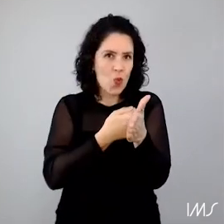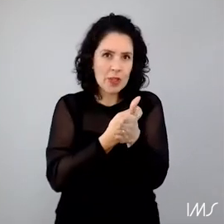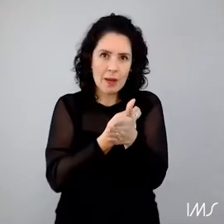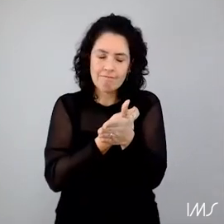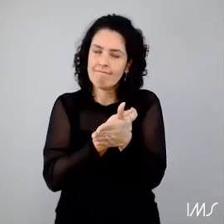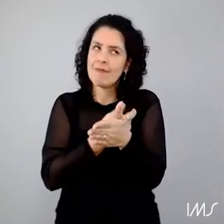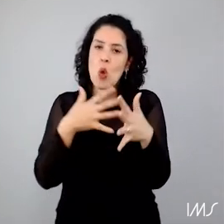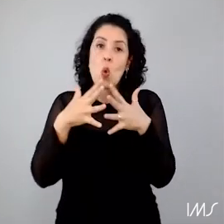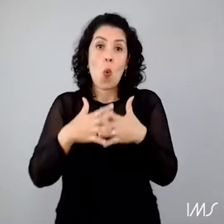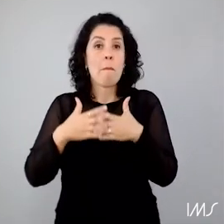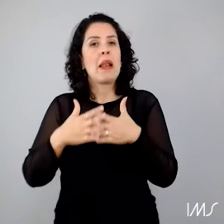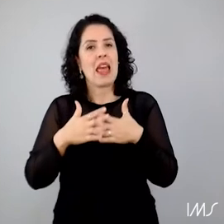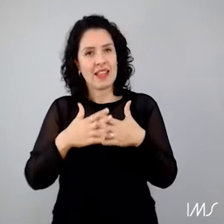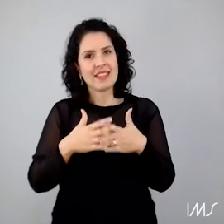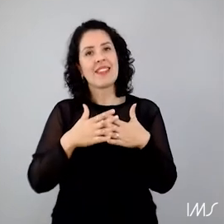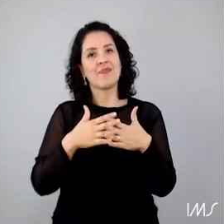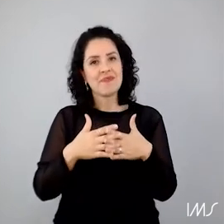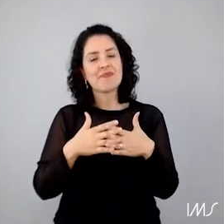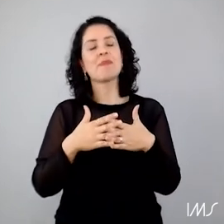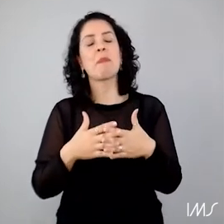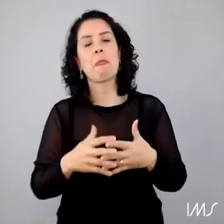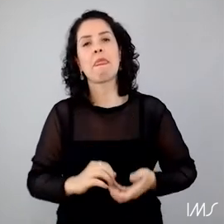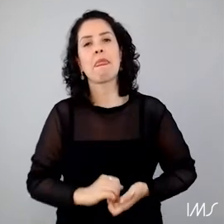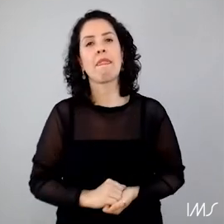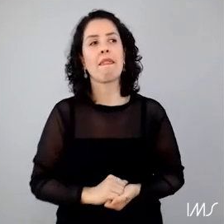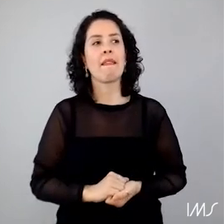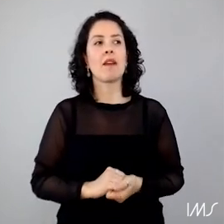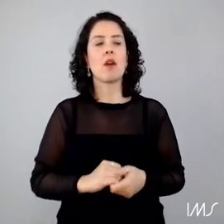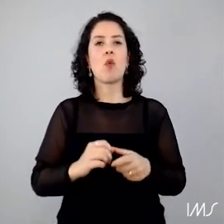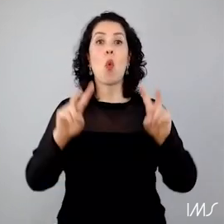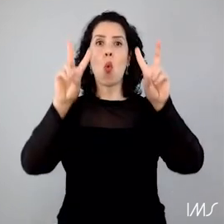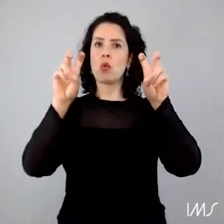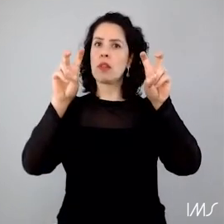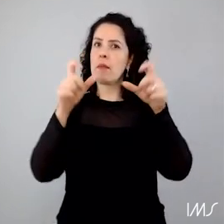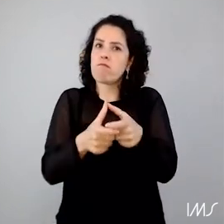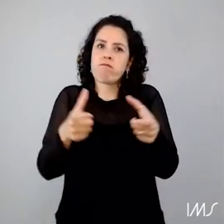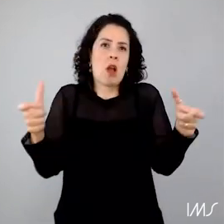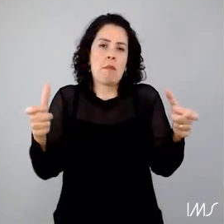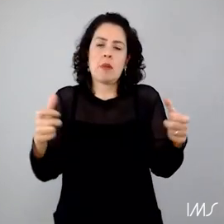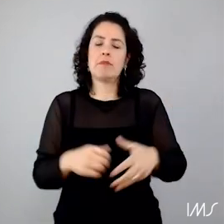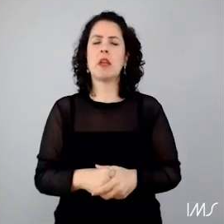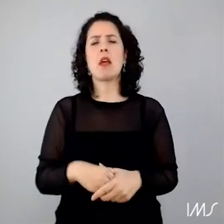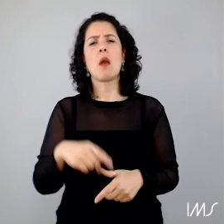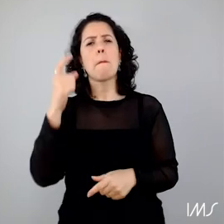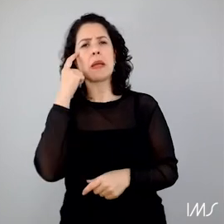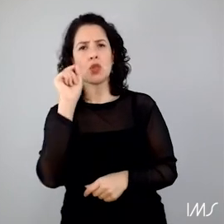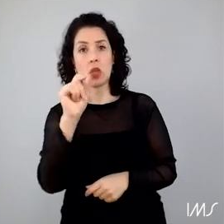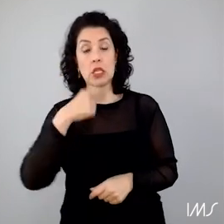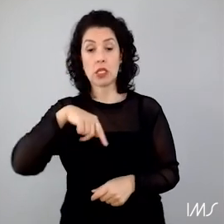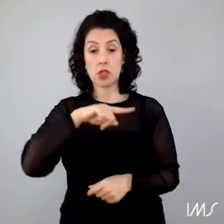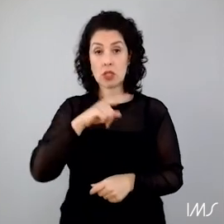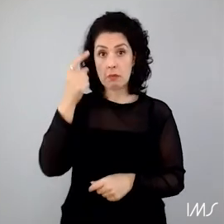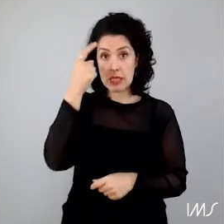Eu imagino que, quer dizer, pensarmos isso em relação ao período em que a Stefania está tanto produzindo suas próprias